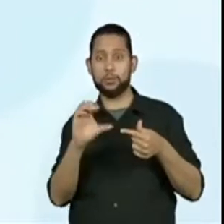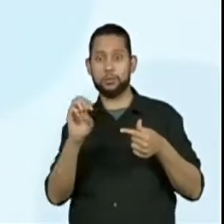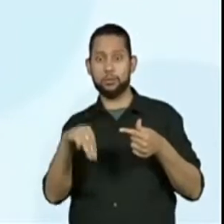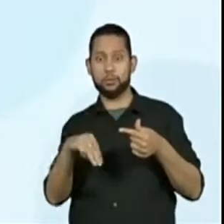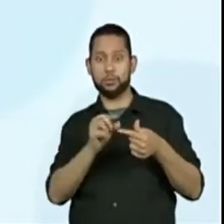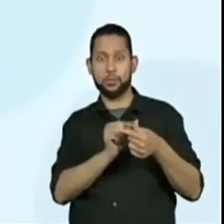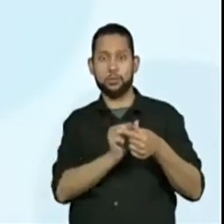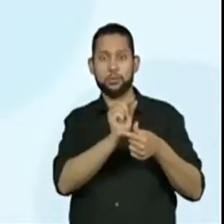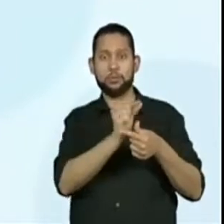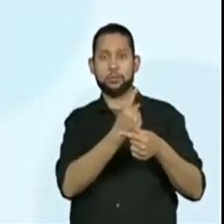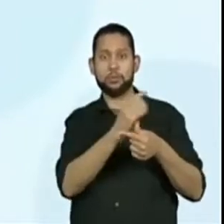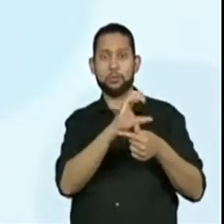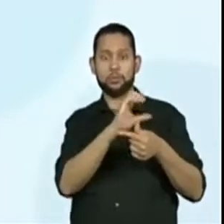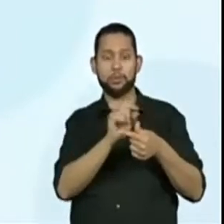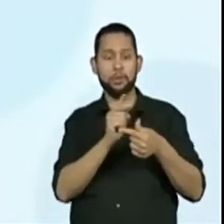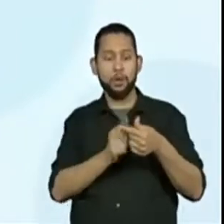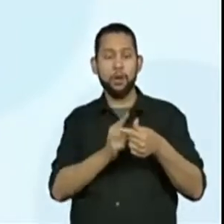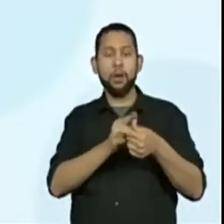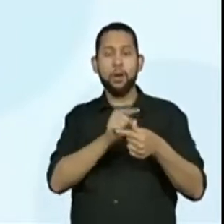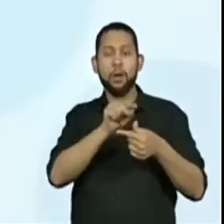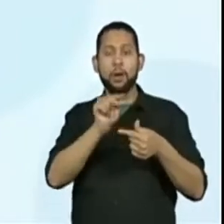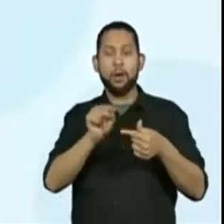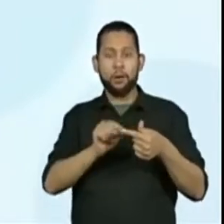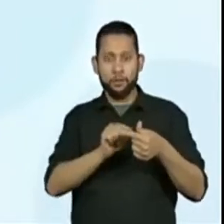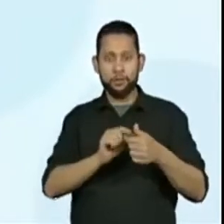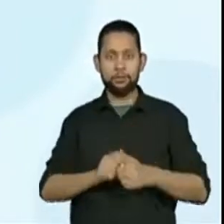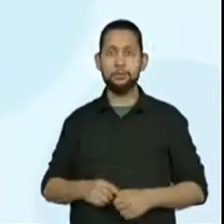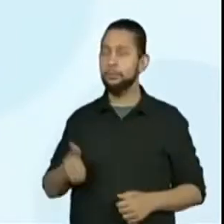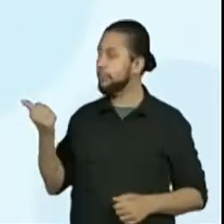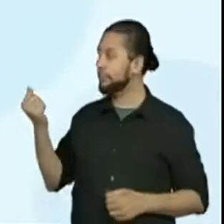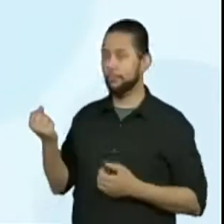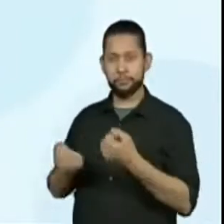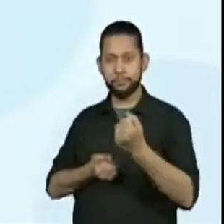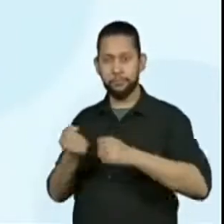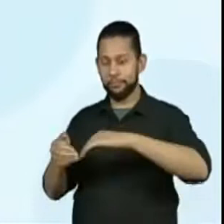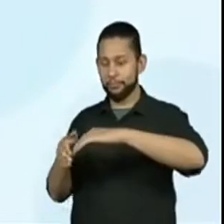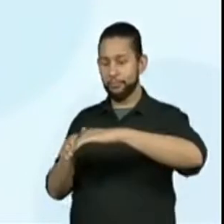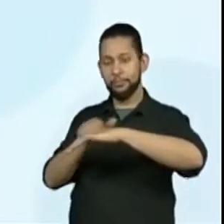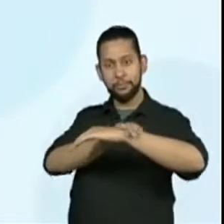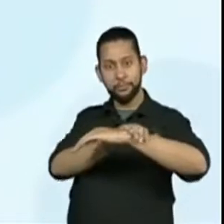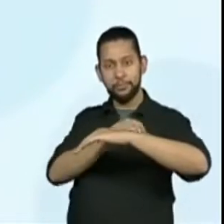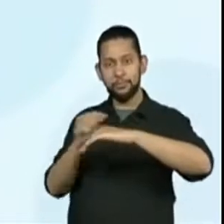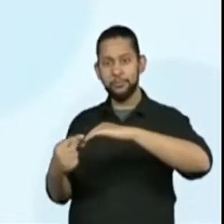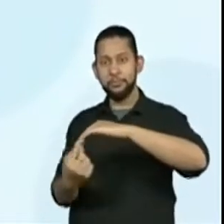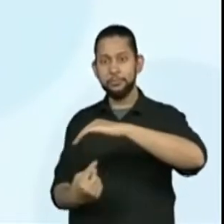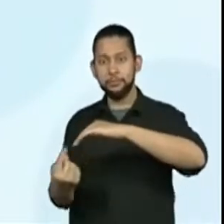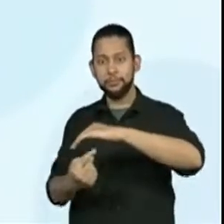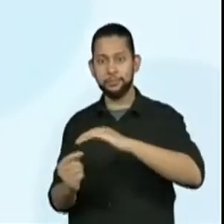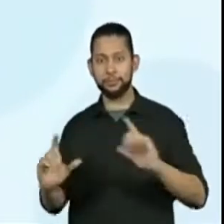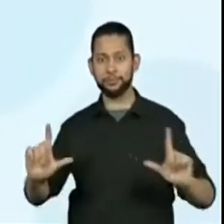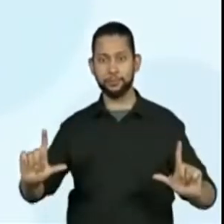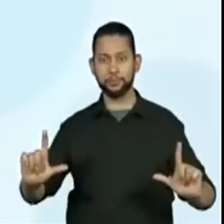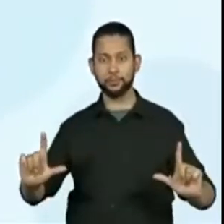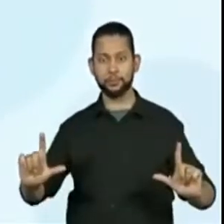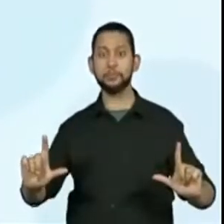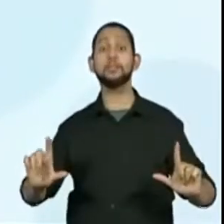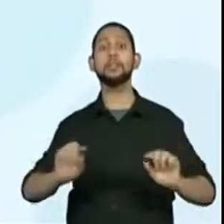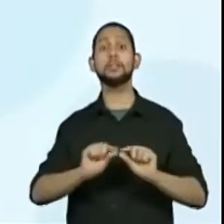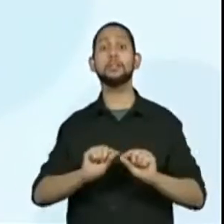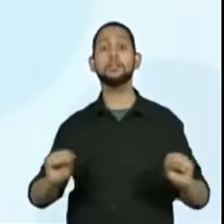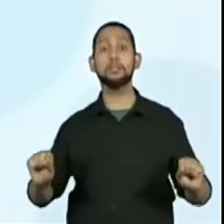Então, se o meu carro tem 4,5 metros, olha como